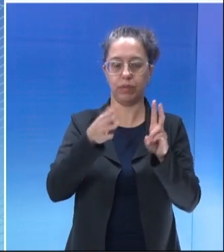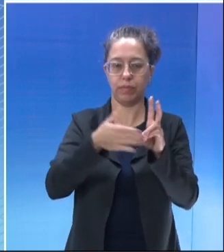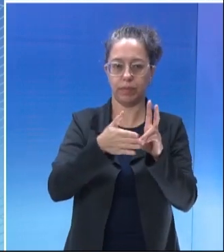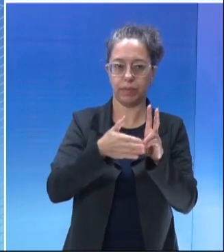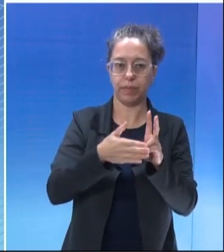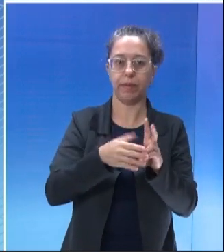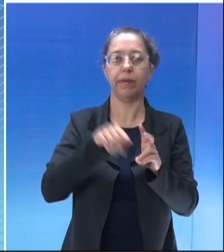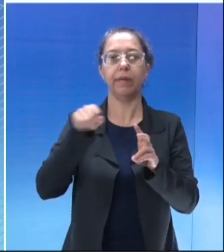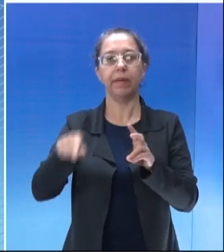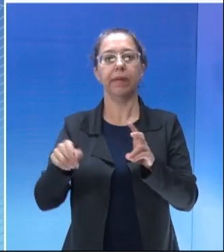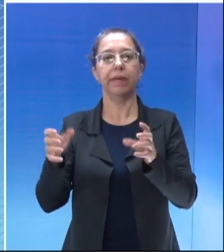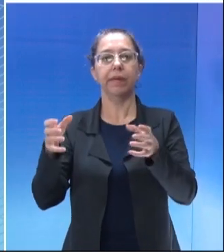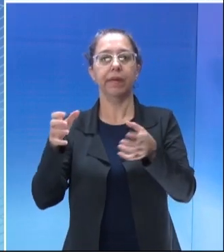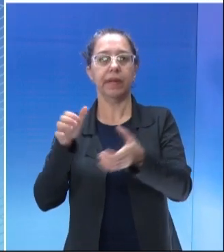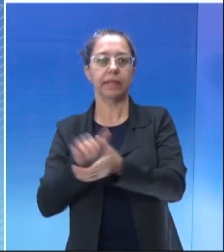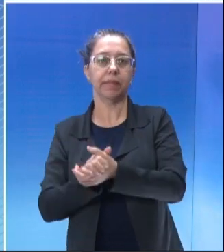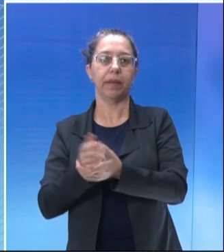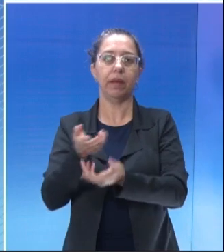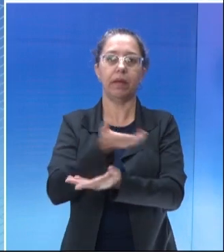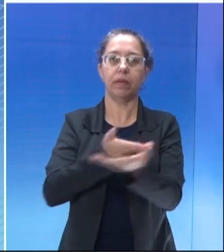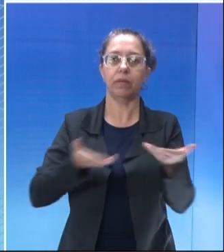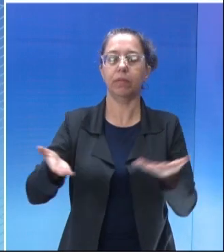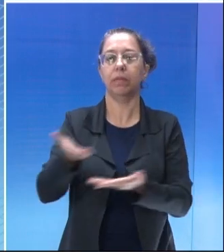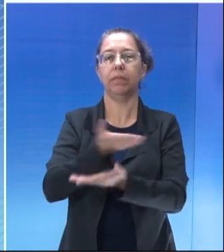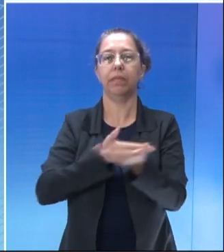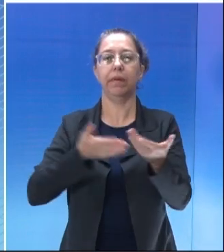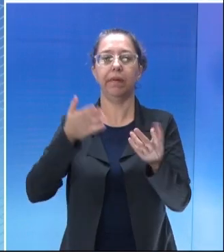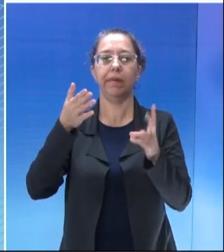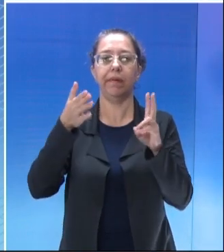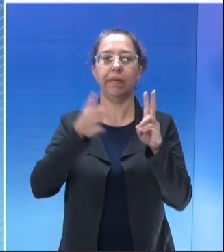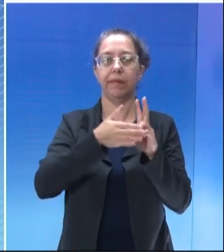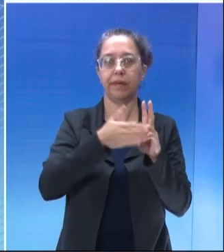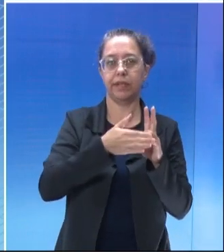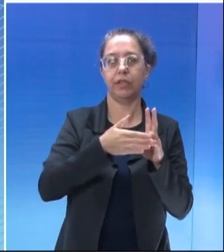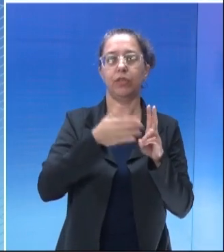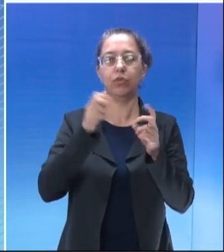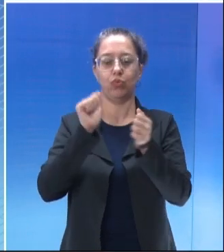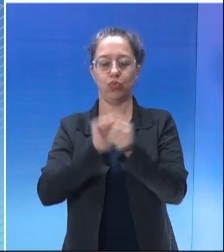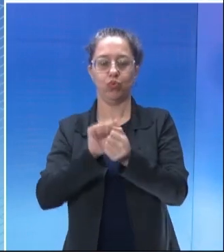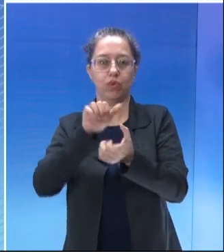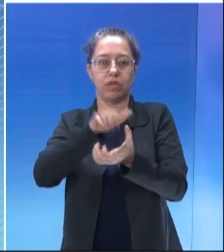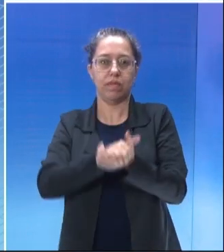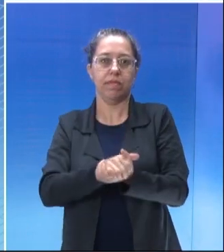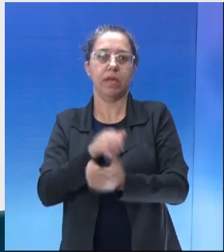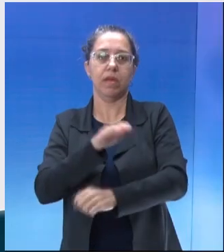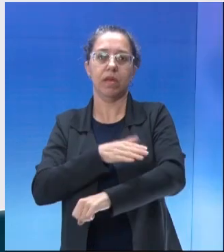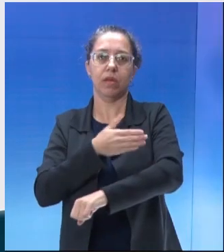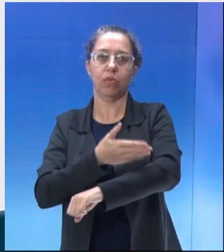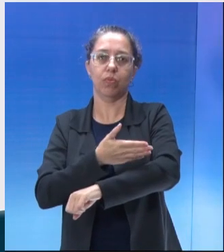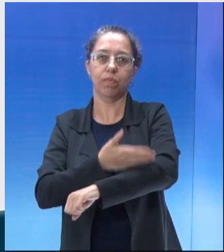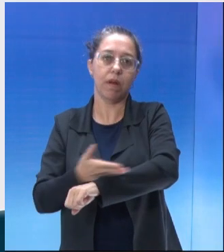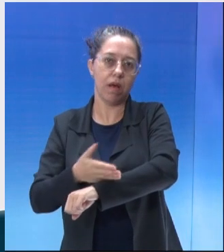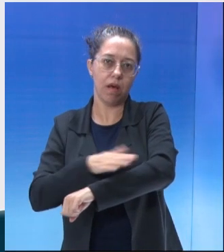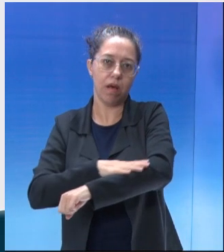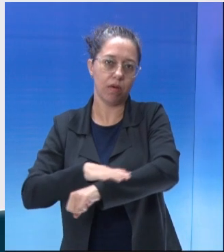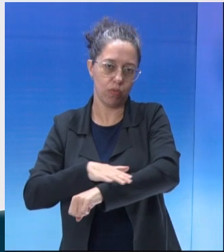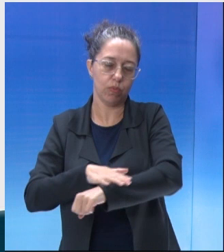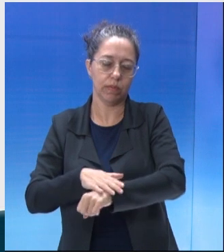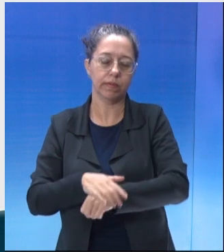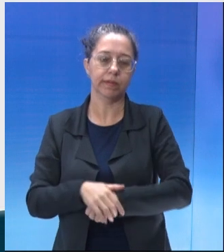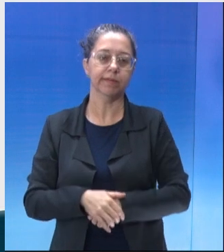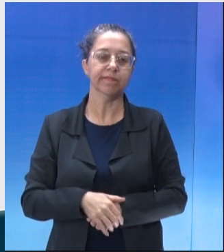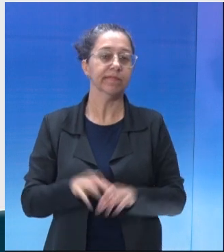casamentos entre pessoas de etnias diferentes, né? Um índio com um branco, com um não índio e etc. Não é isso que o enunciado da